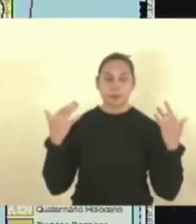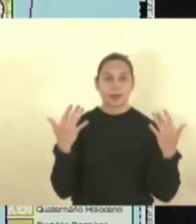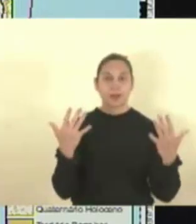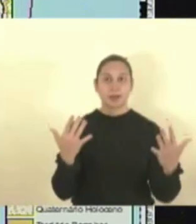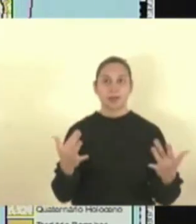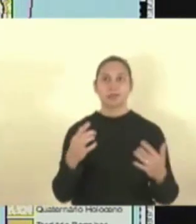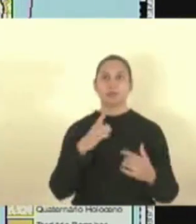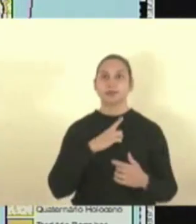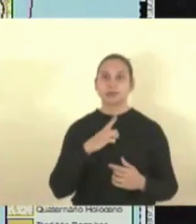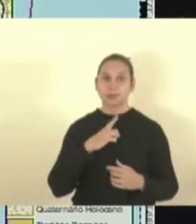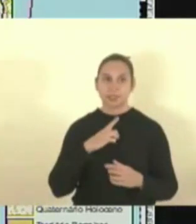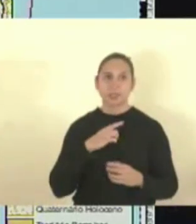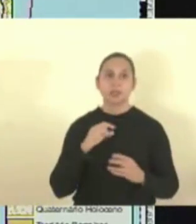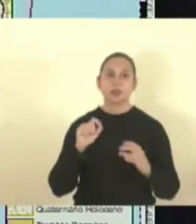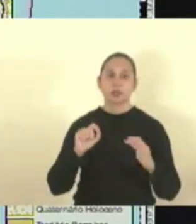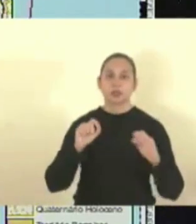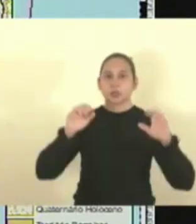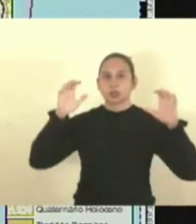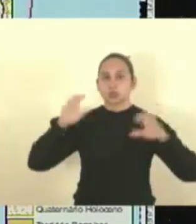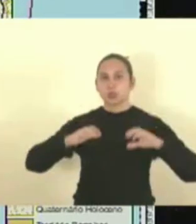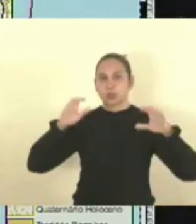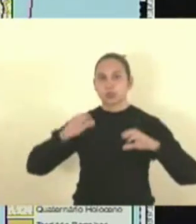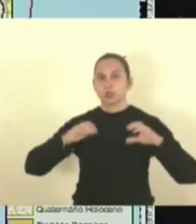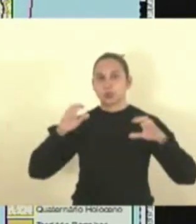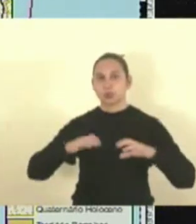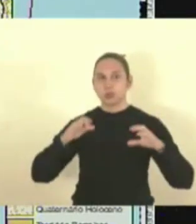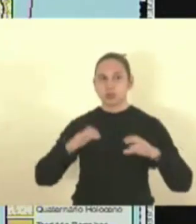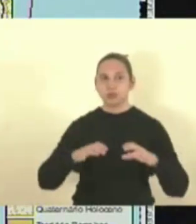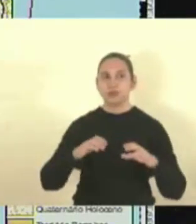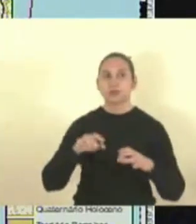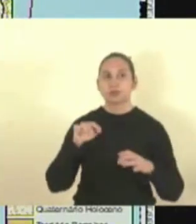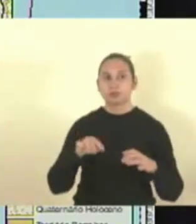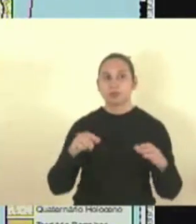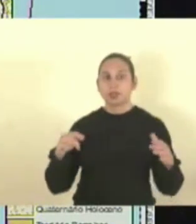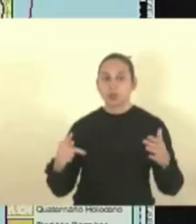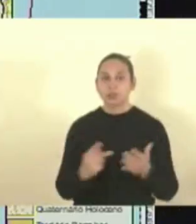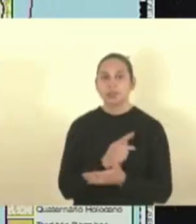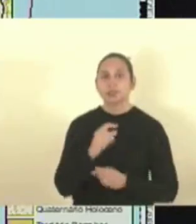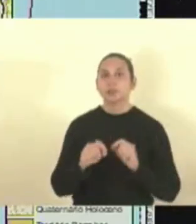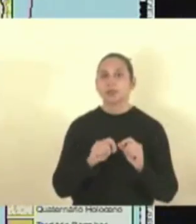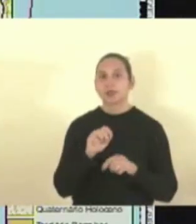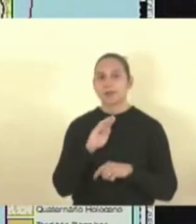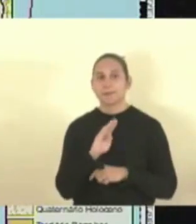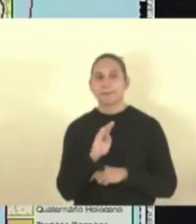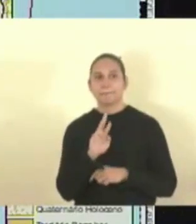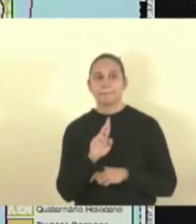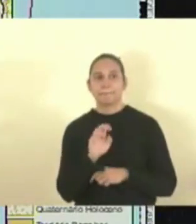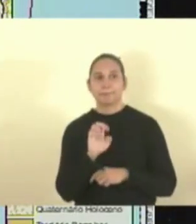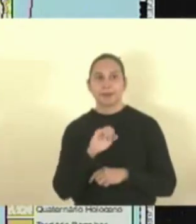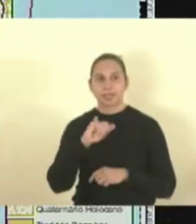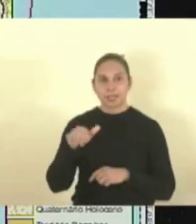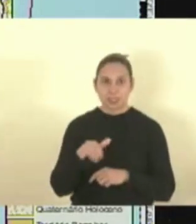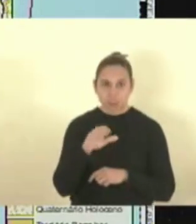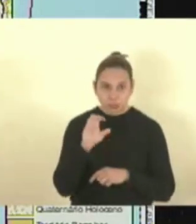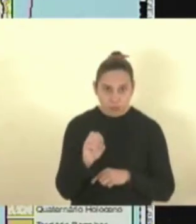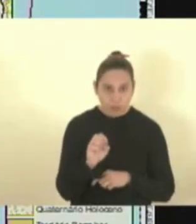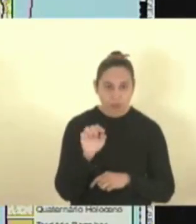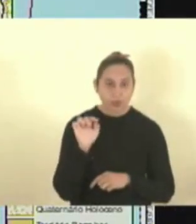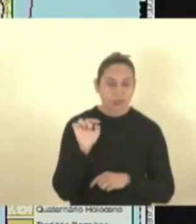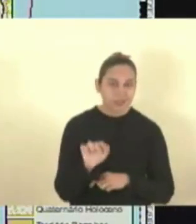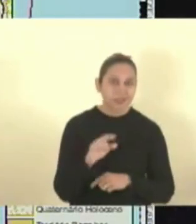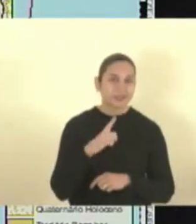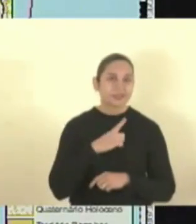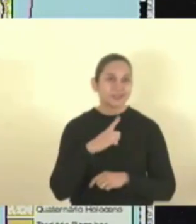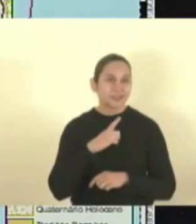da drenagem, da chuva, favorecendo a formação desses brejos. E esses brejos, portanto, têm uma função